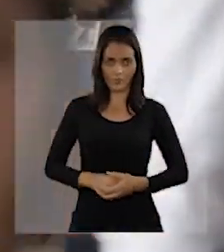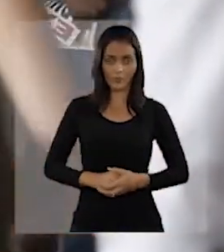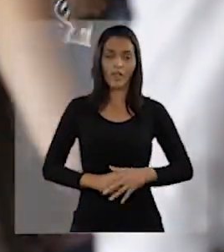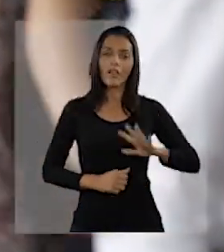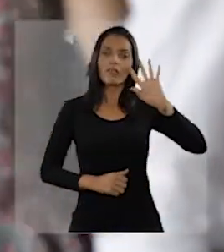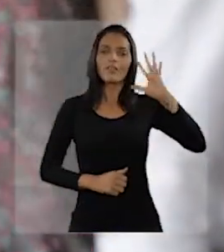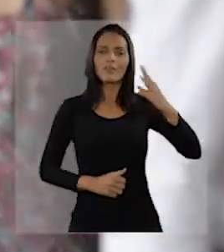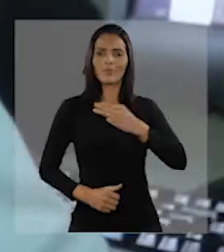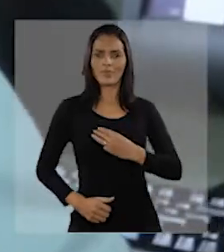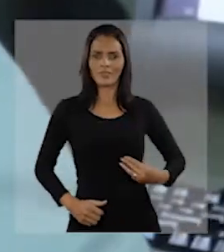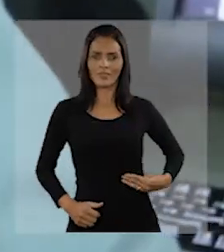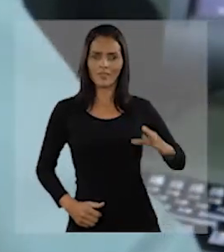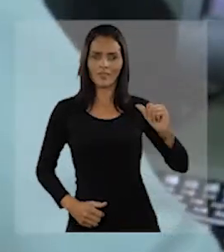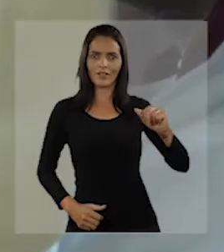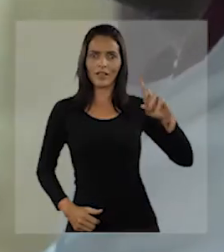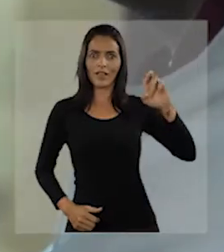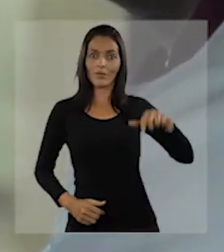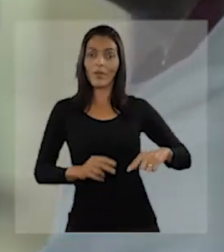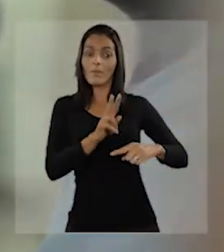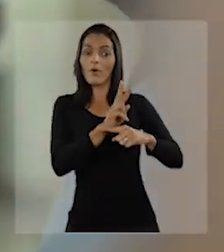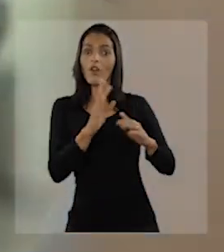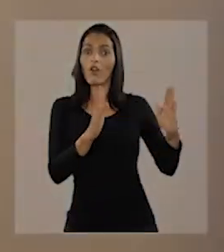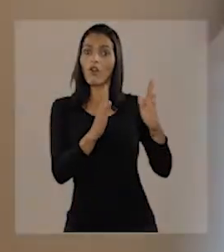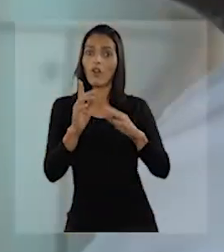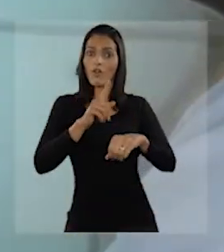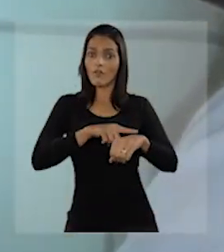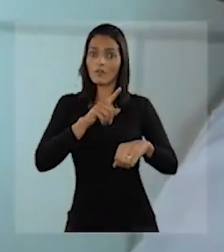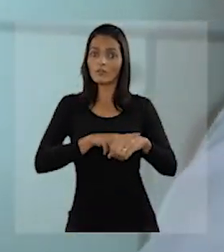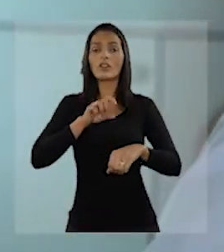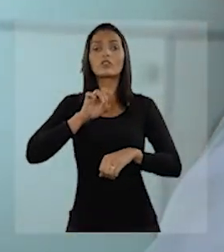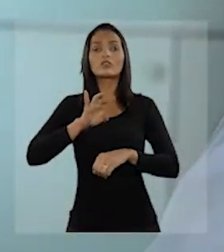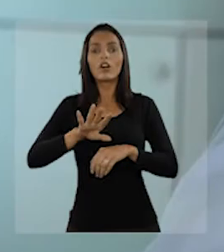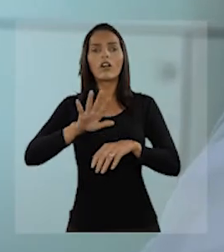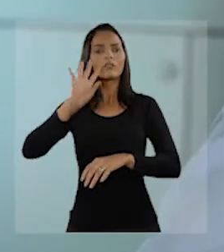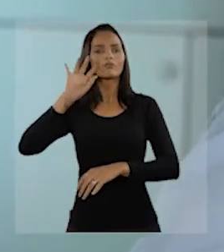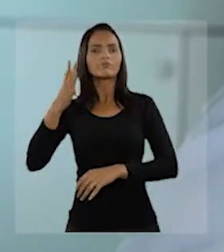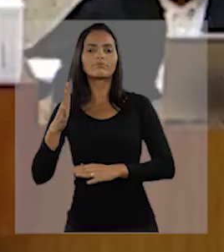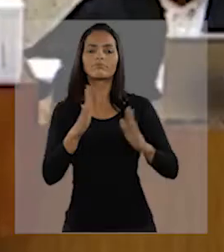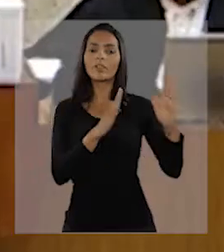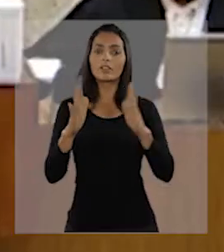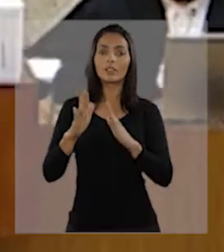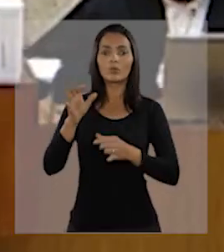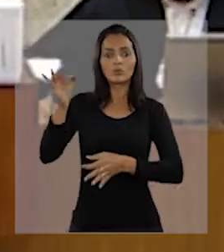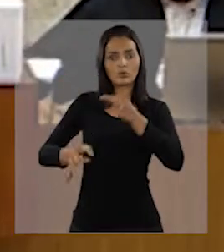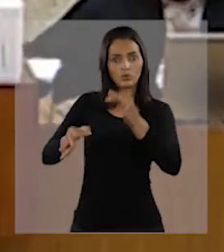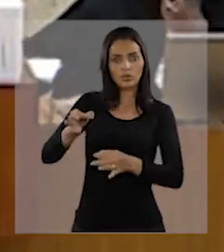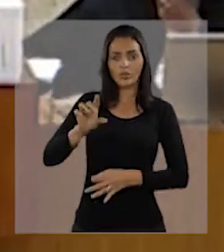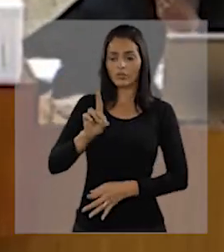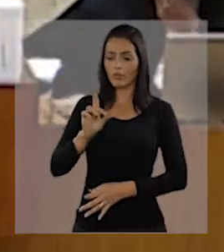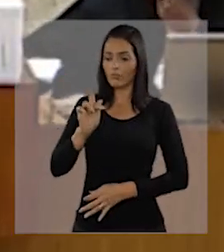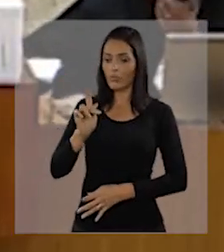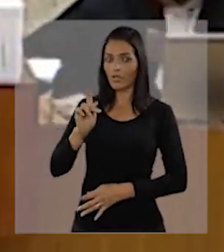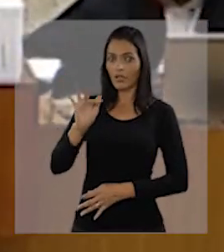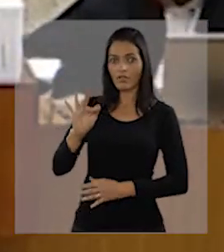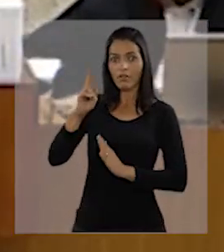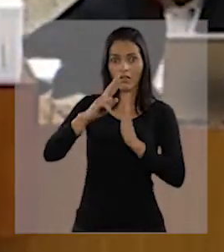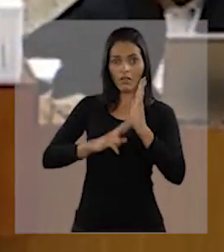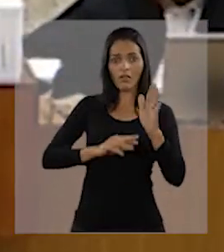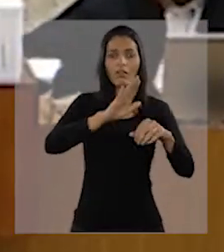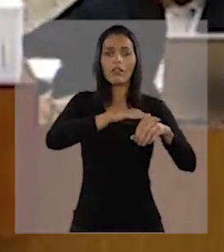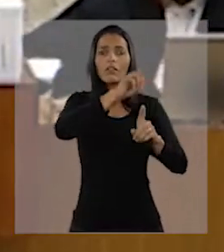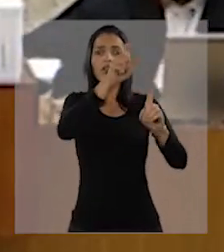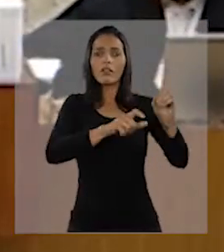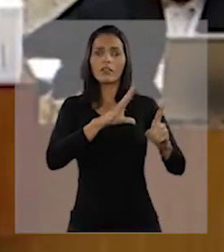48 milhões de pessoas têm esse tipo de contrato vigente com as operadoras de saúde. A decisão da ministra Carmen Lúcia